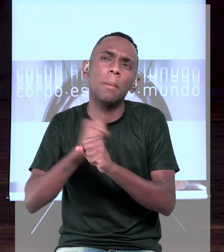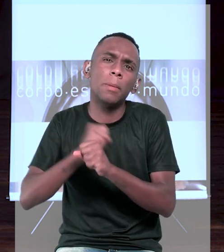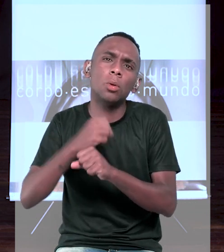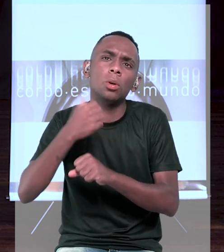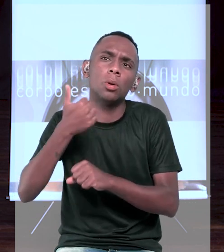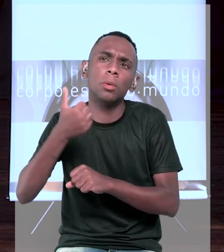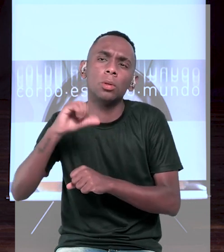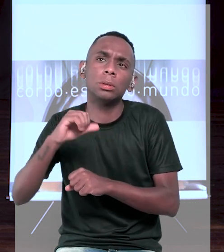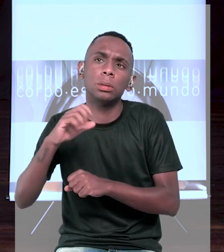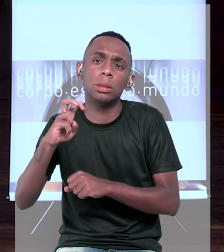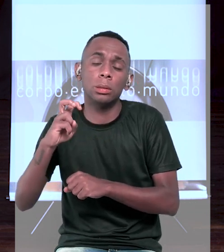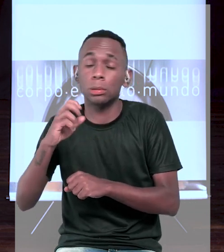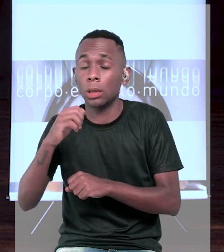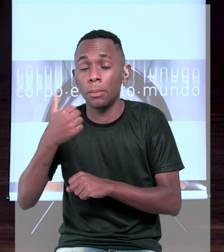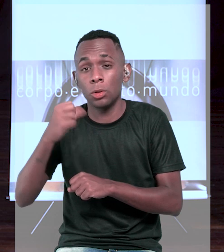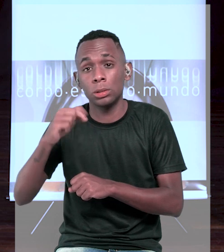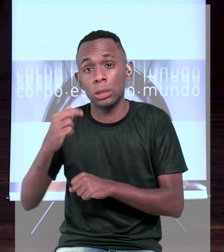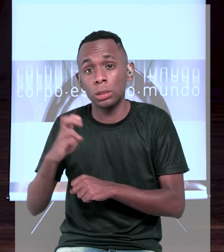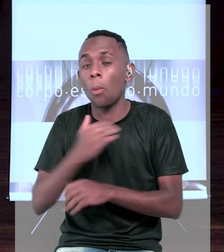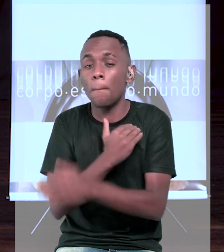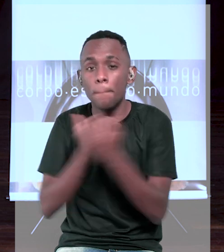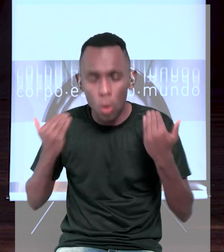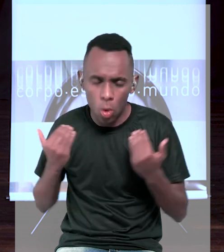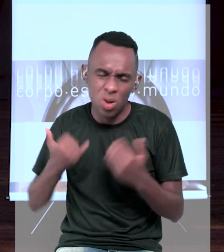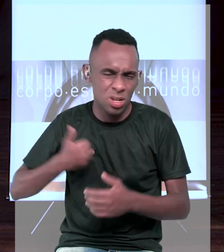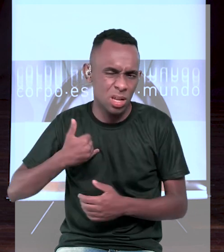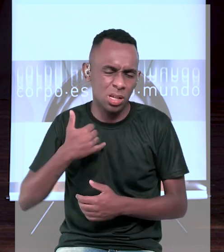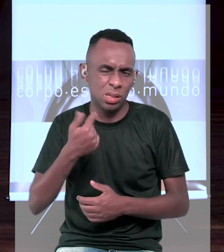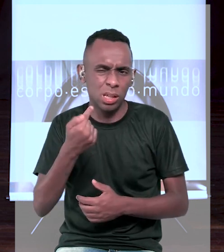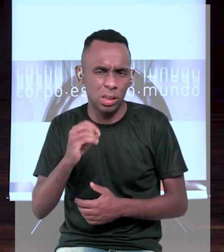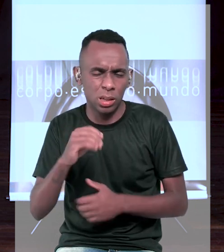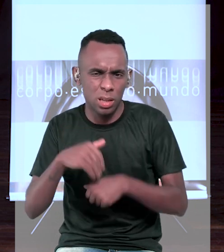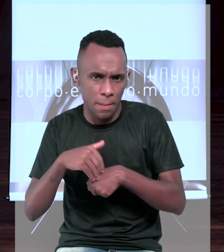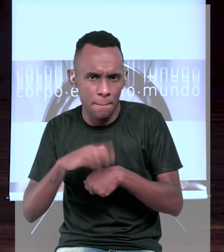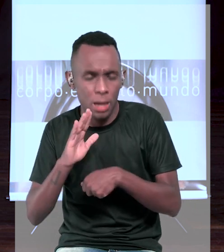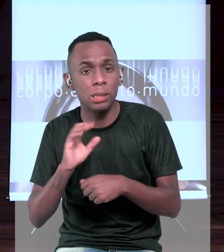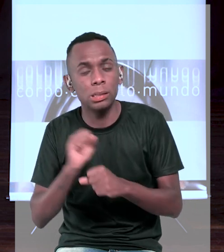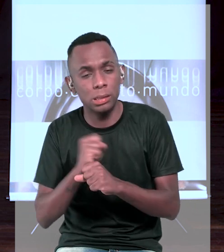1975, com pouco mais de 70 anos de idade.